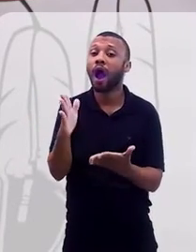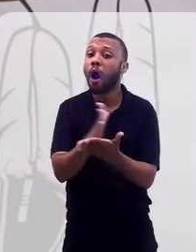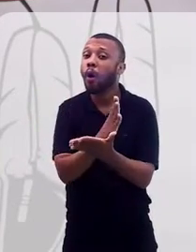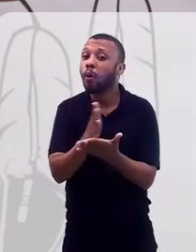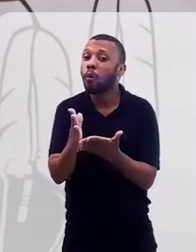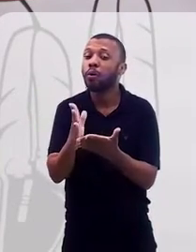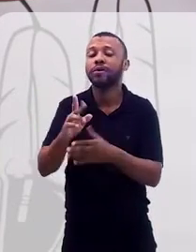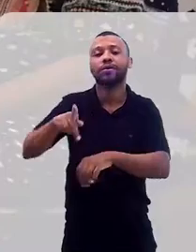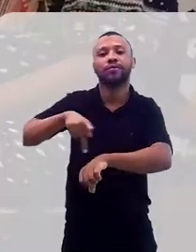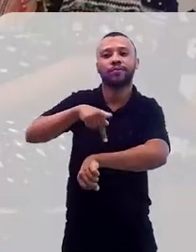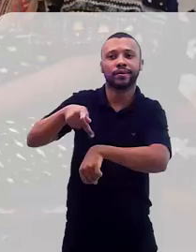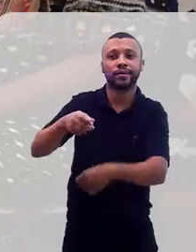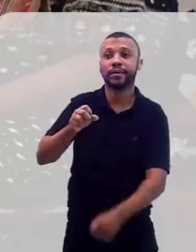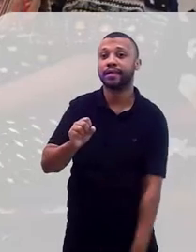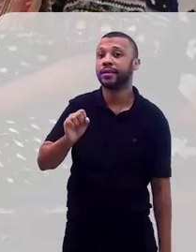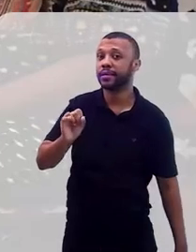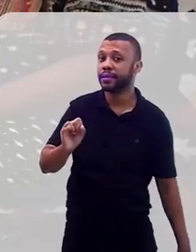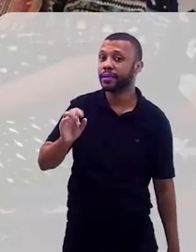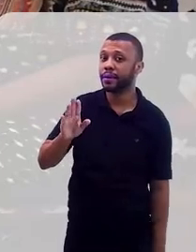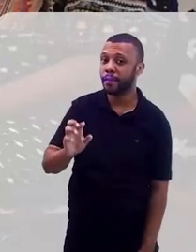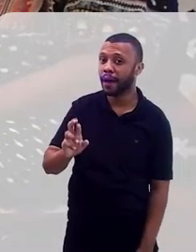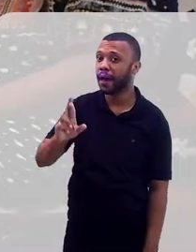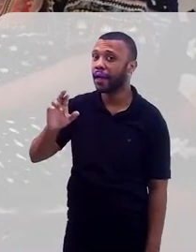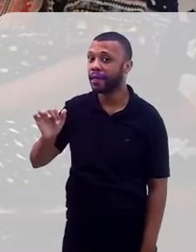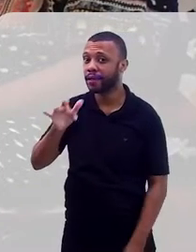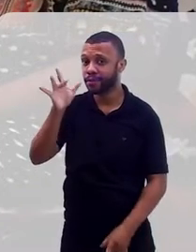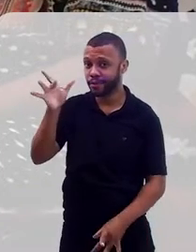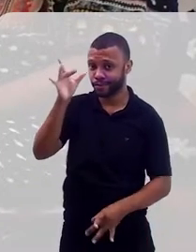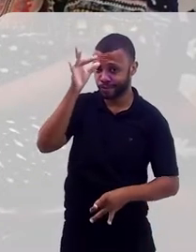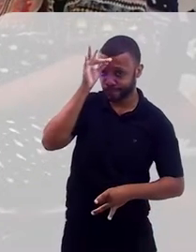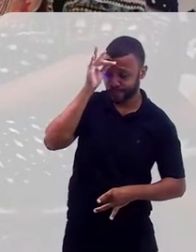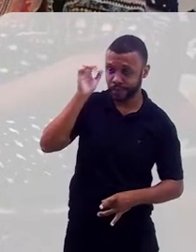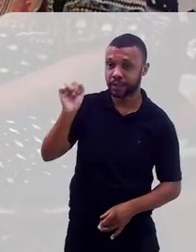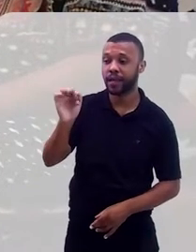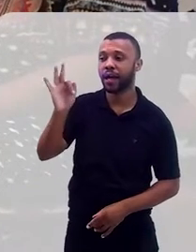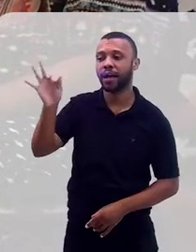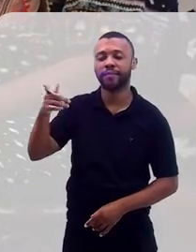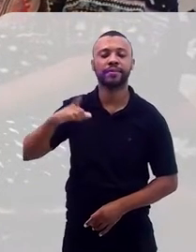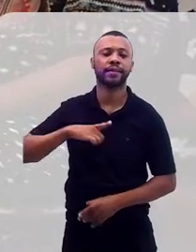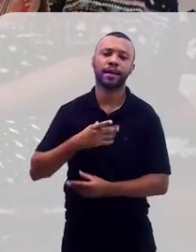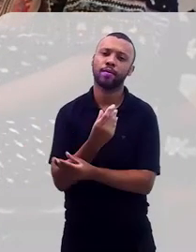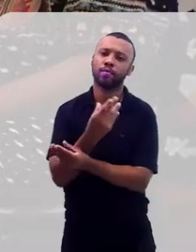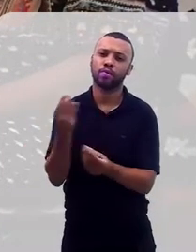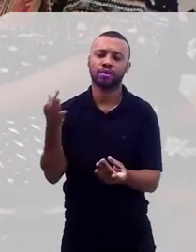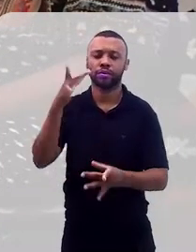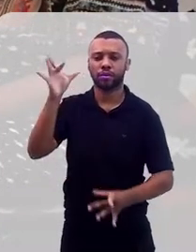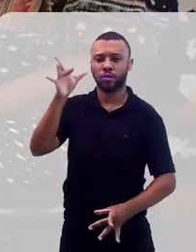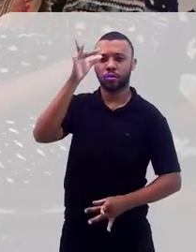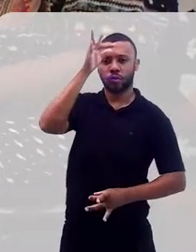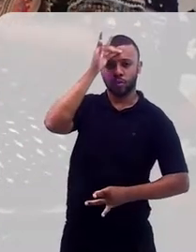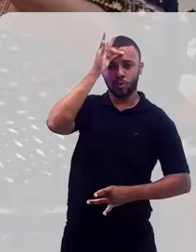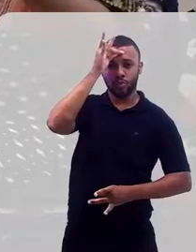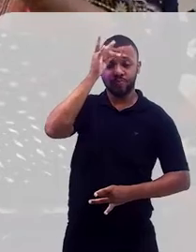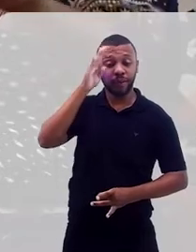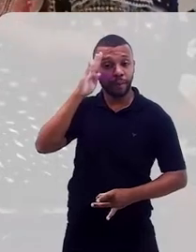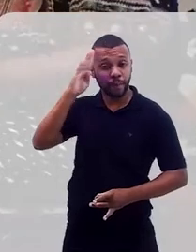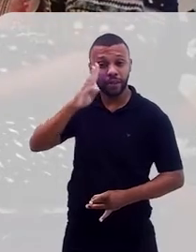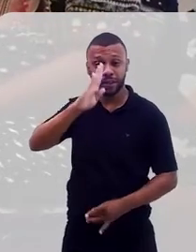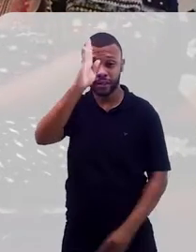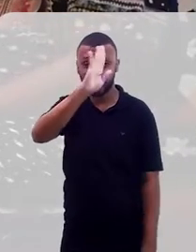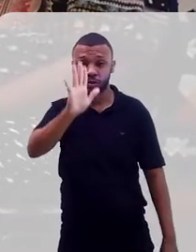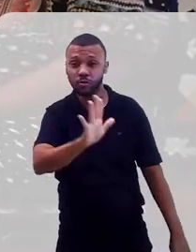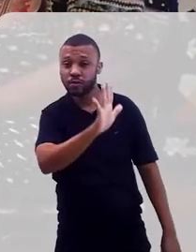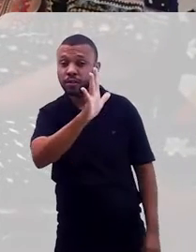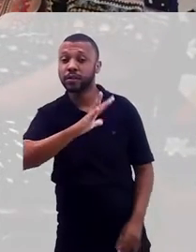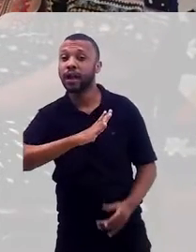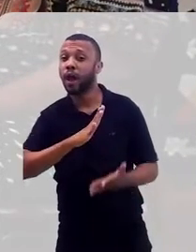que alguns na Sibéria são possuídos não todos na África bastante né Nós temos